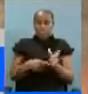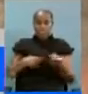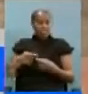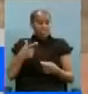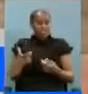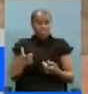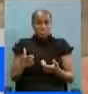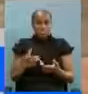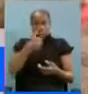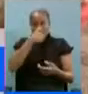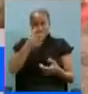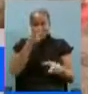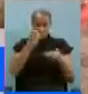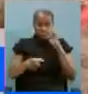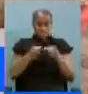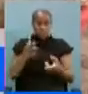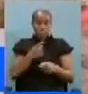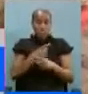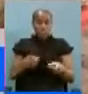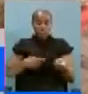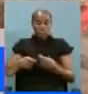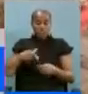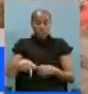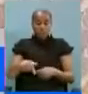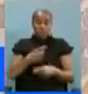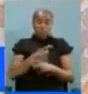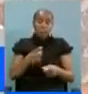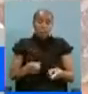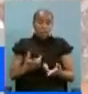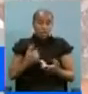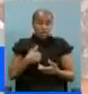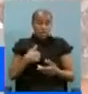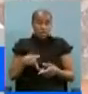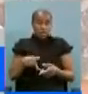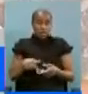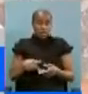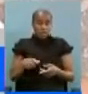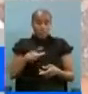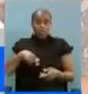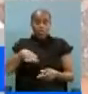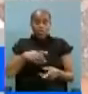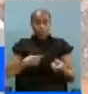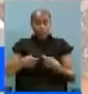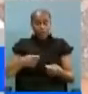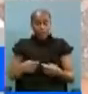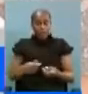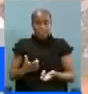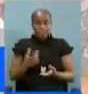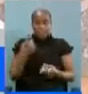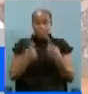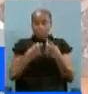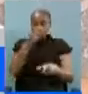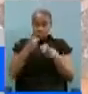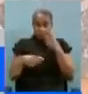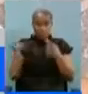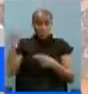tem lugar, mercado é cheio de gente. Por que gosta de bem vender ali? Bem vender ali já é um tipo de local de venda. Algumas pessoas